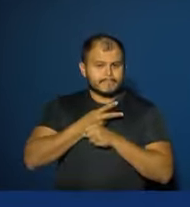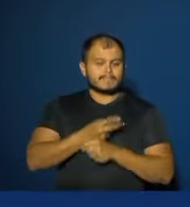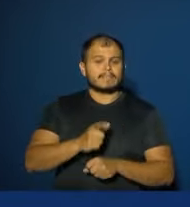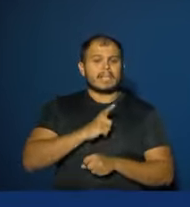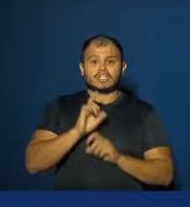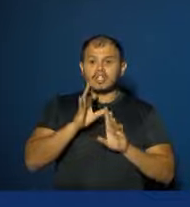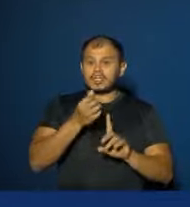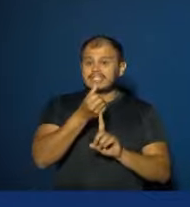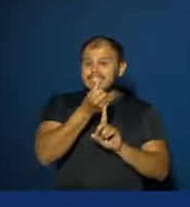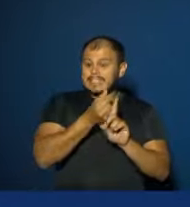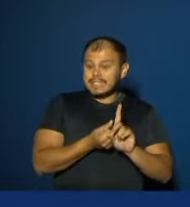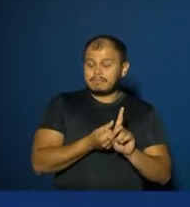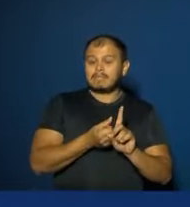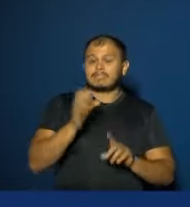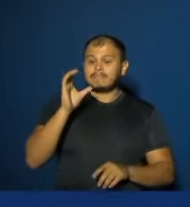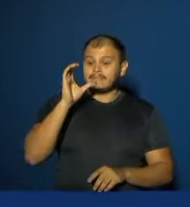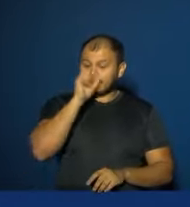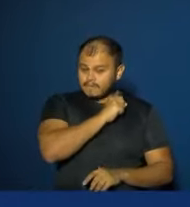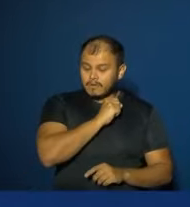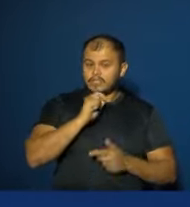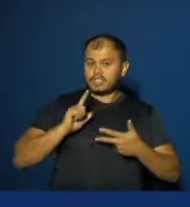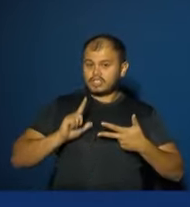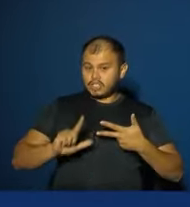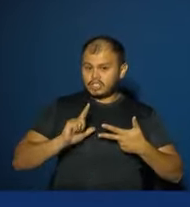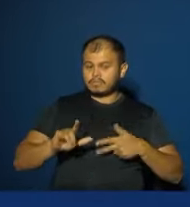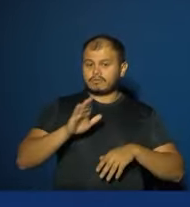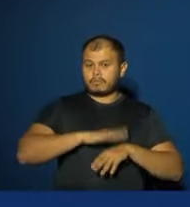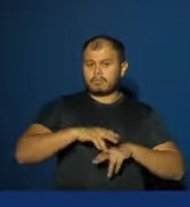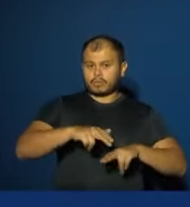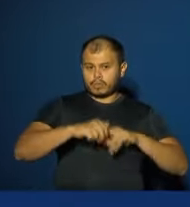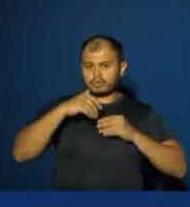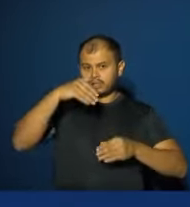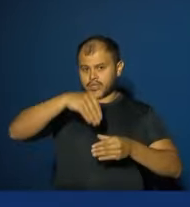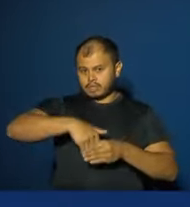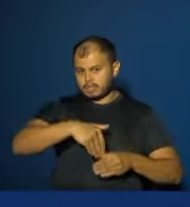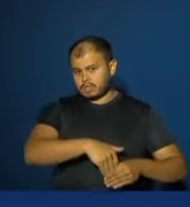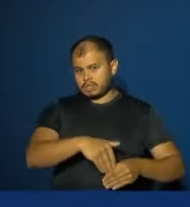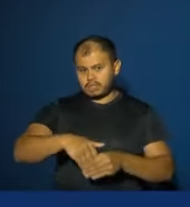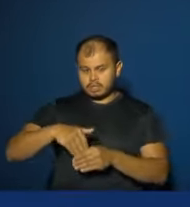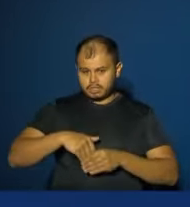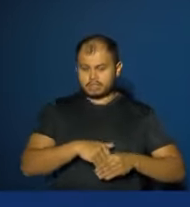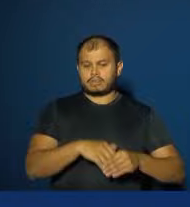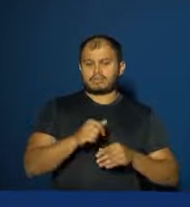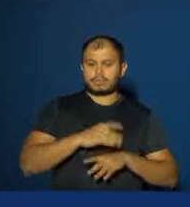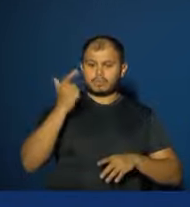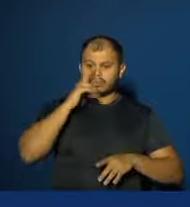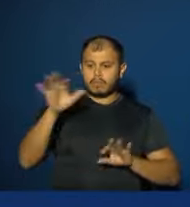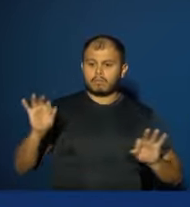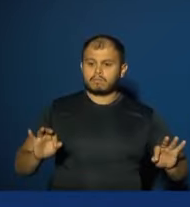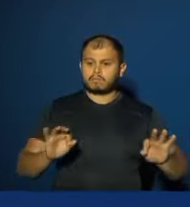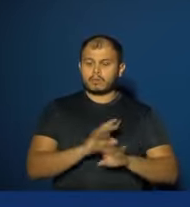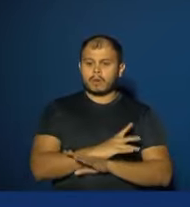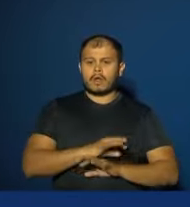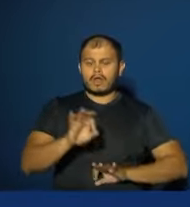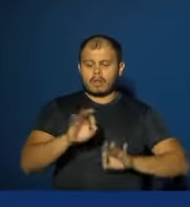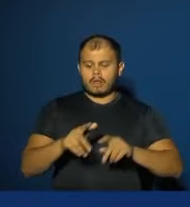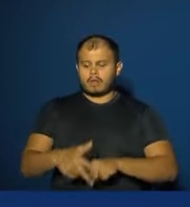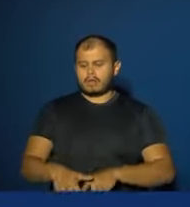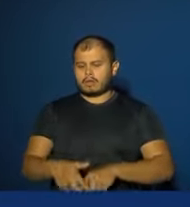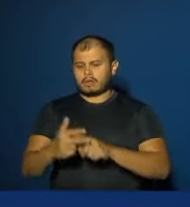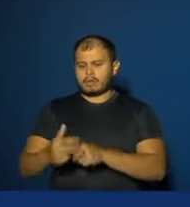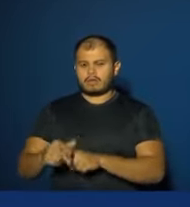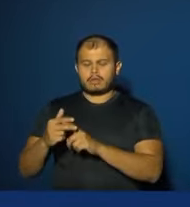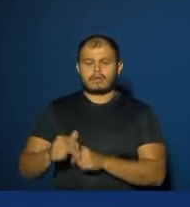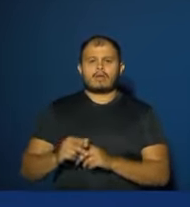6 meses apenas de intenso funcionamento legislativo, dadas as eleições, concluir a regulamentação da reforma